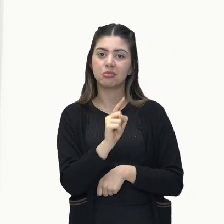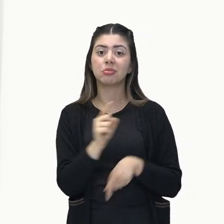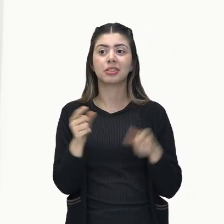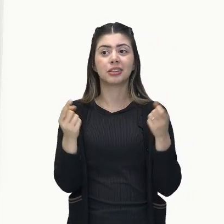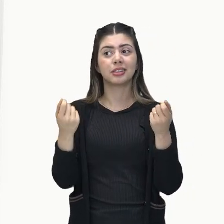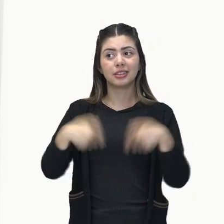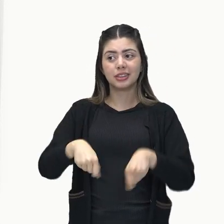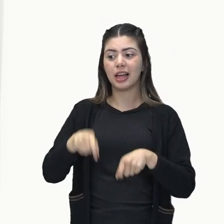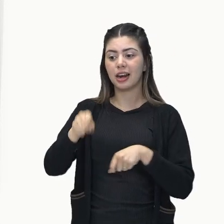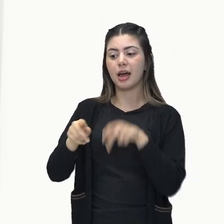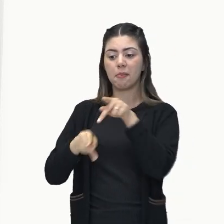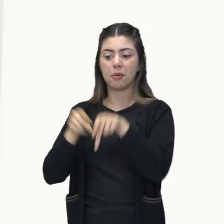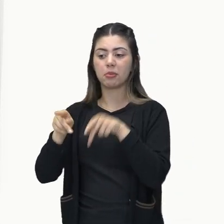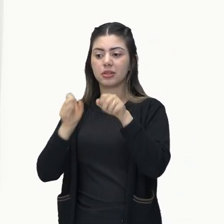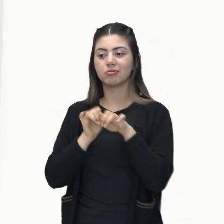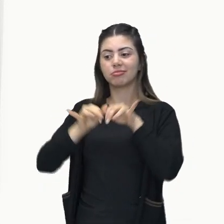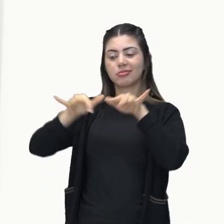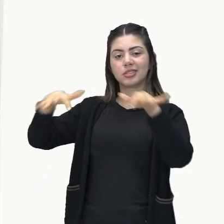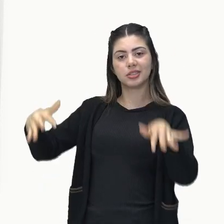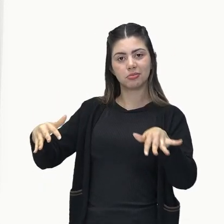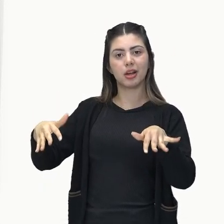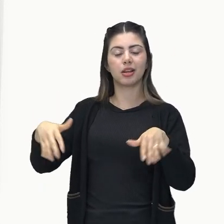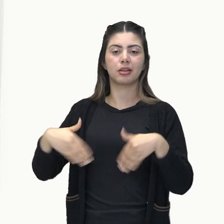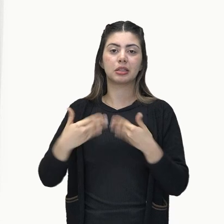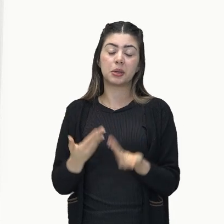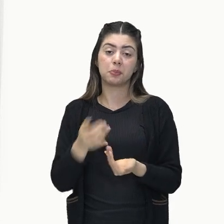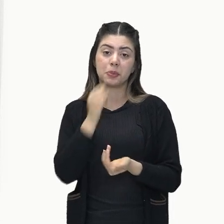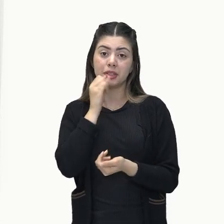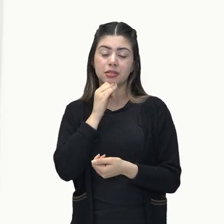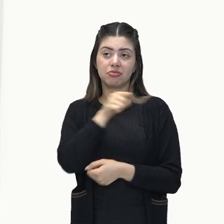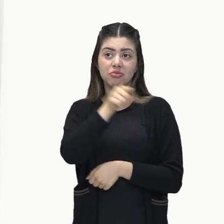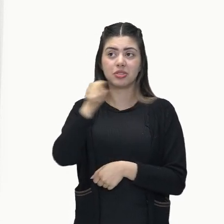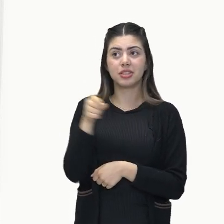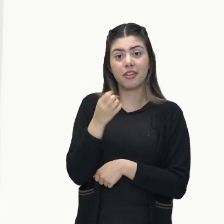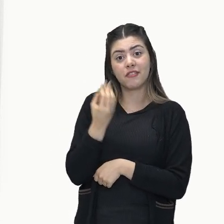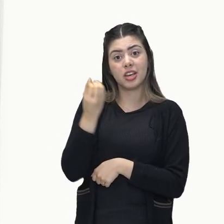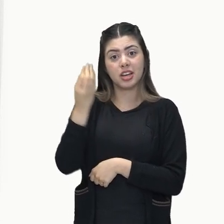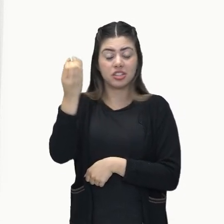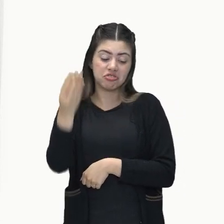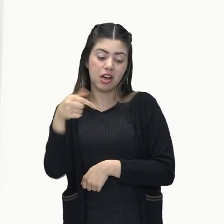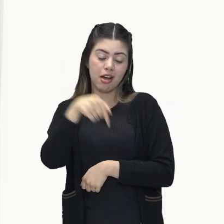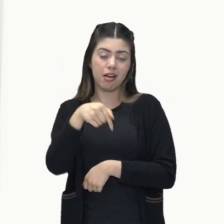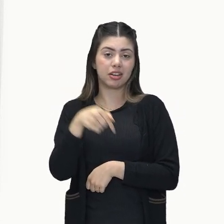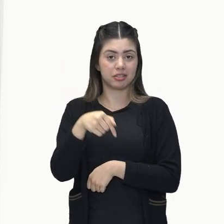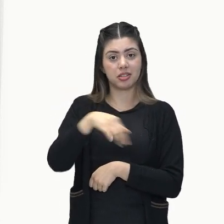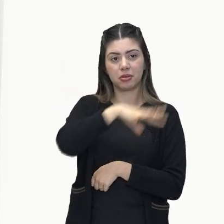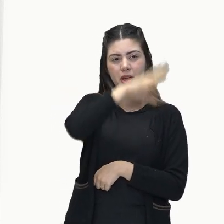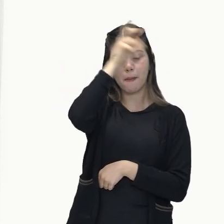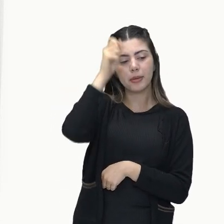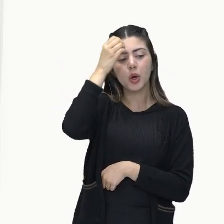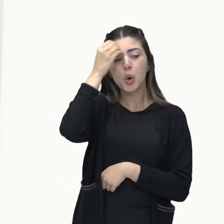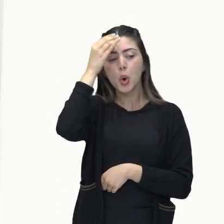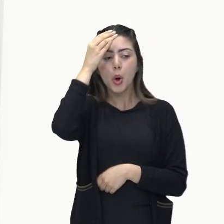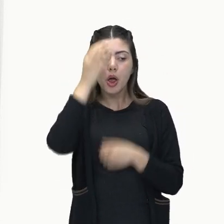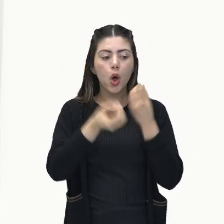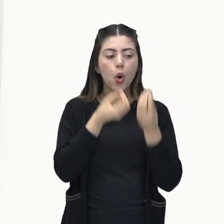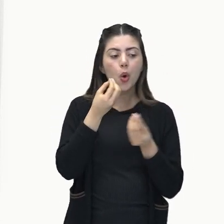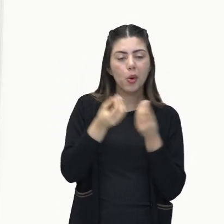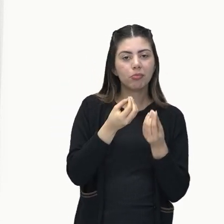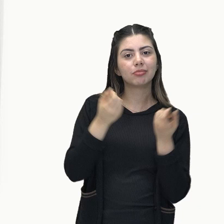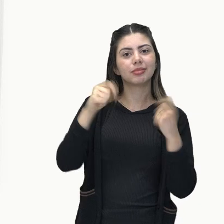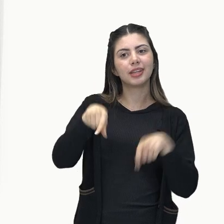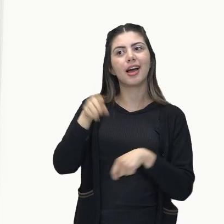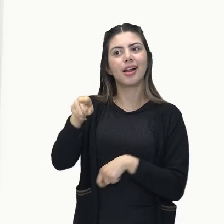públicos diversos. Imagine vocês, alguém viajando para o Amazonas, querendo saber um pouquinho e ouvindo lá em inglês, que era